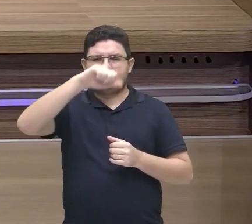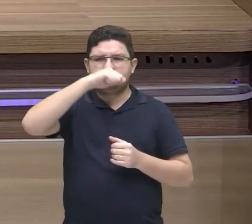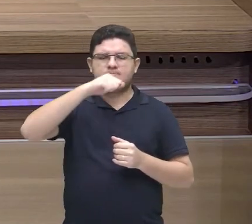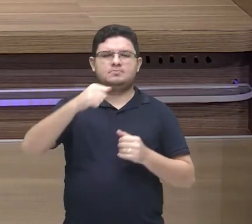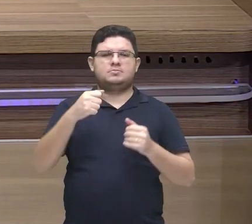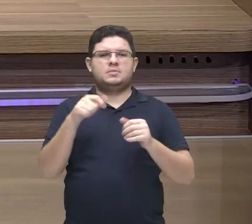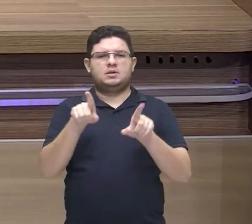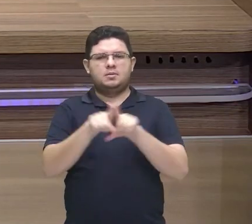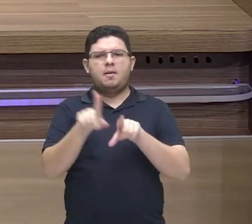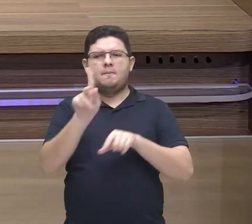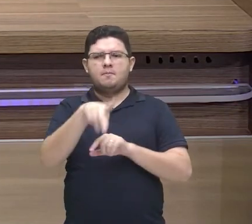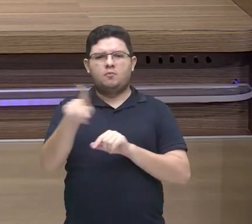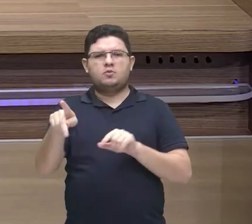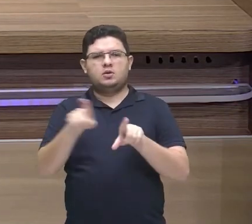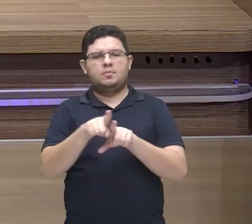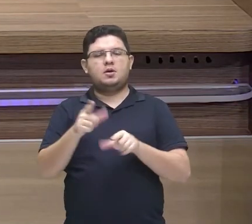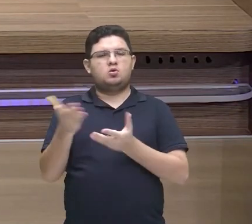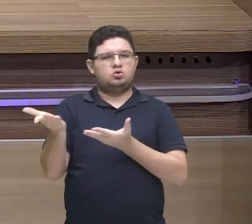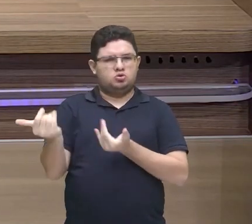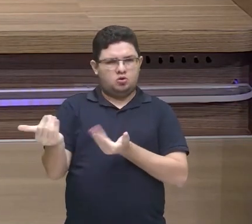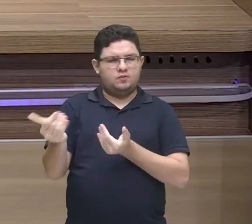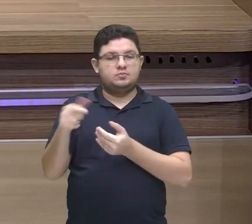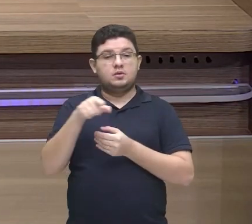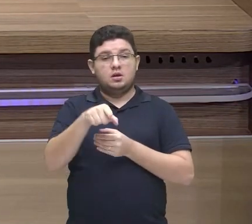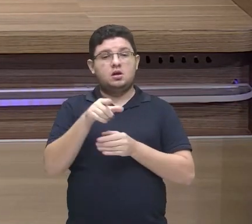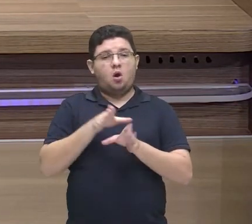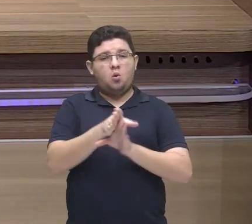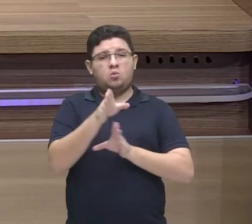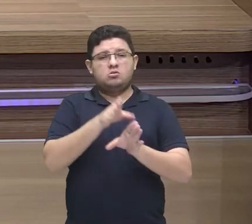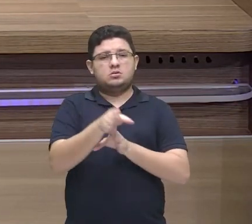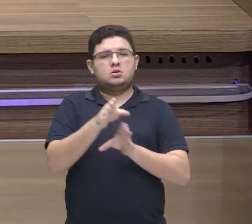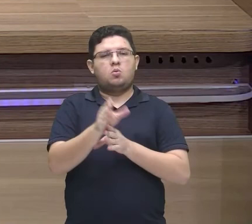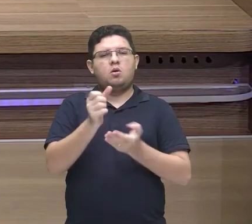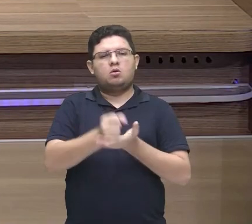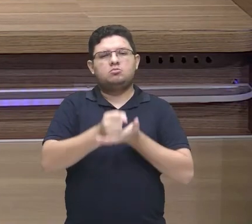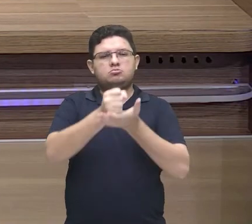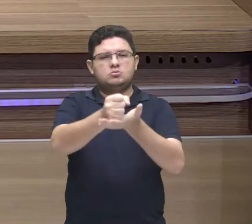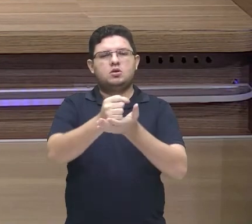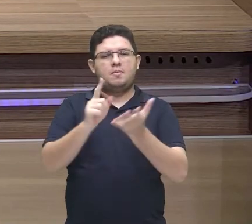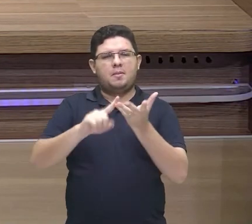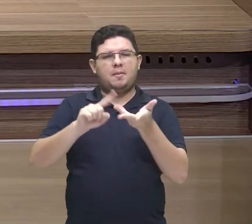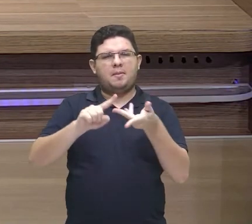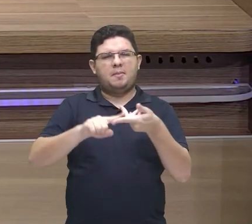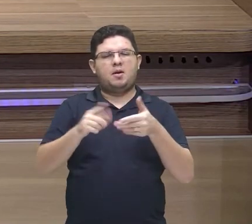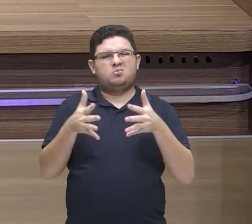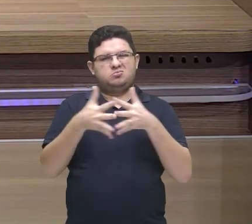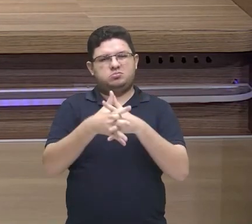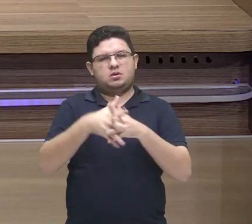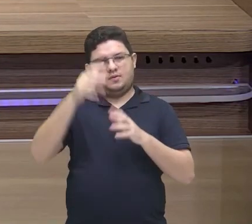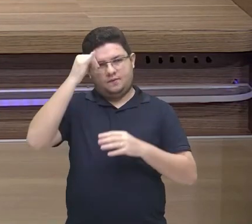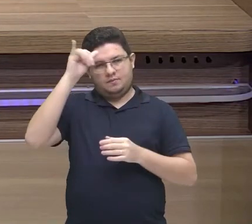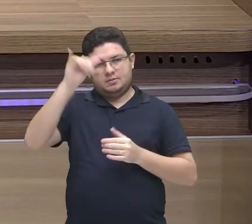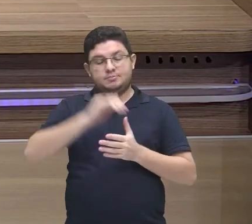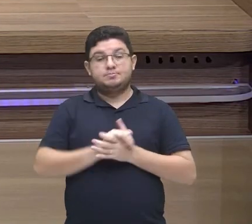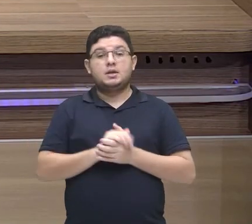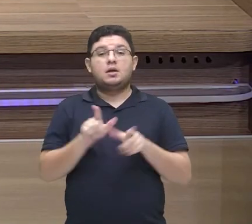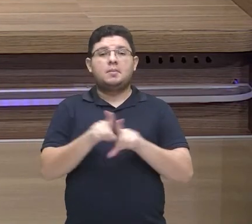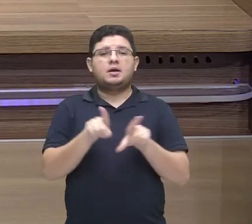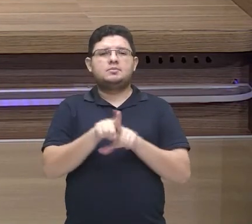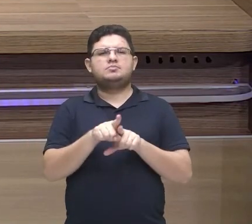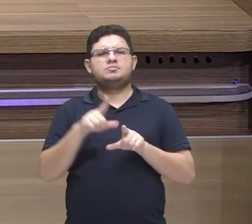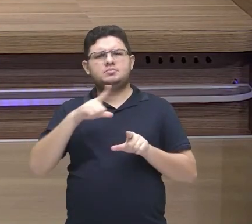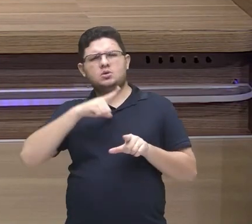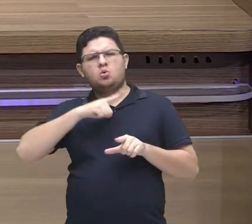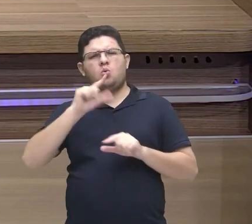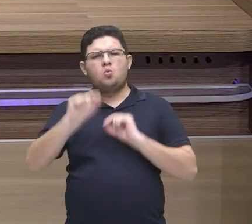adolescentes. Então, nós temos a parte do abuso sexual, que a gente, qualquer situação que você sentir, né, ou fala